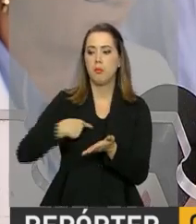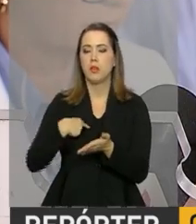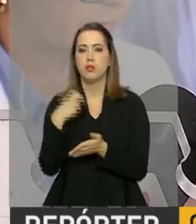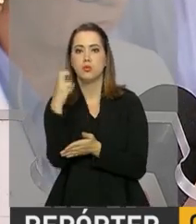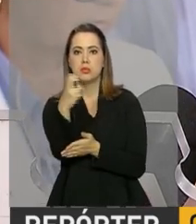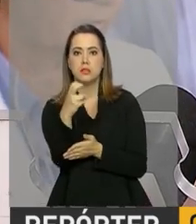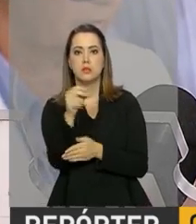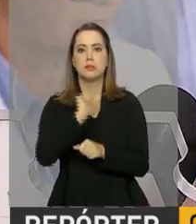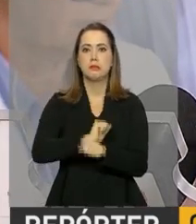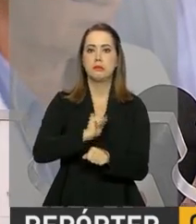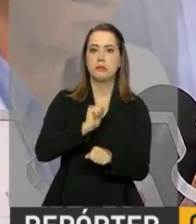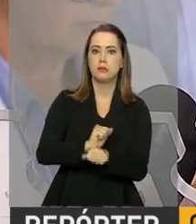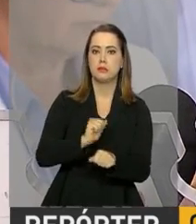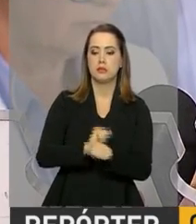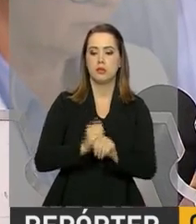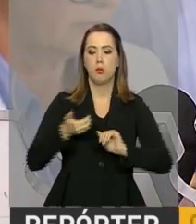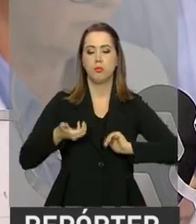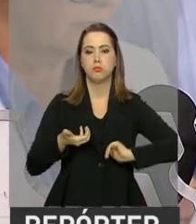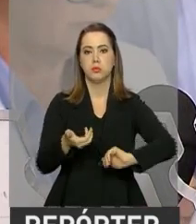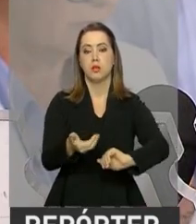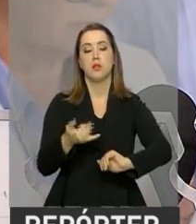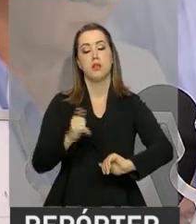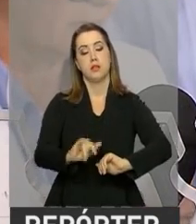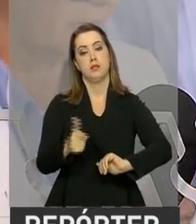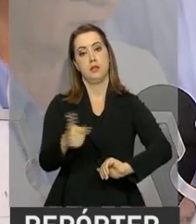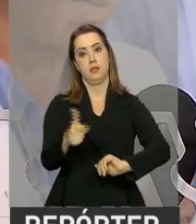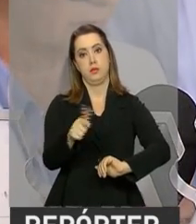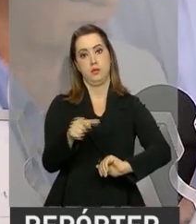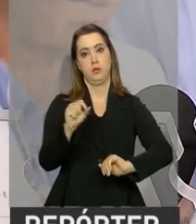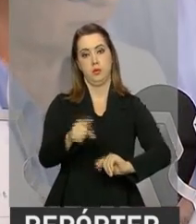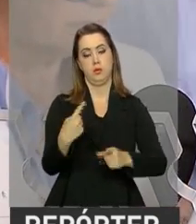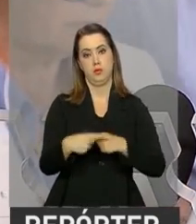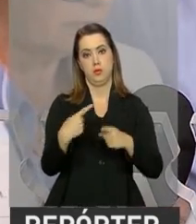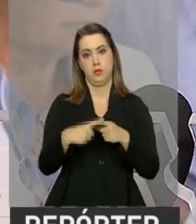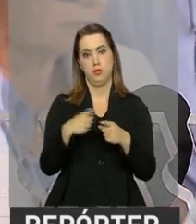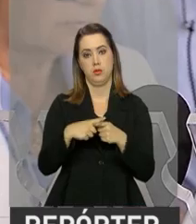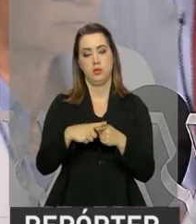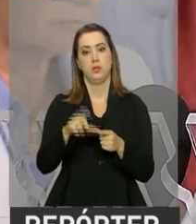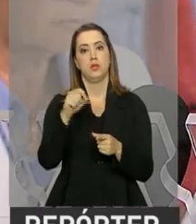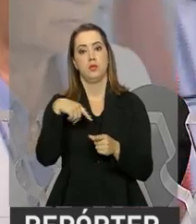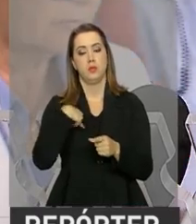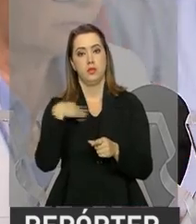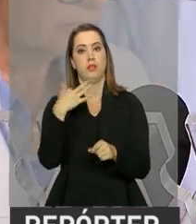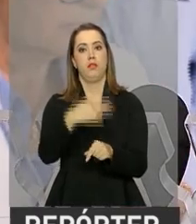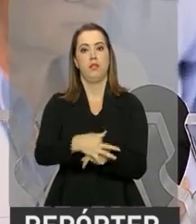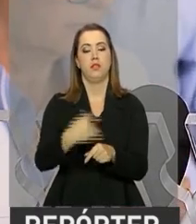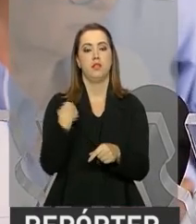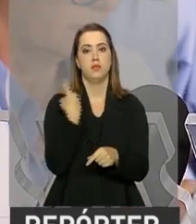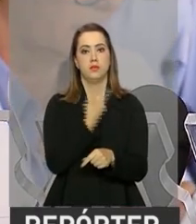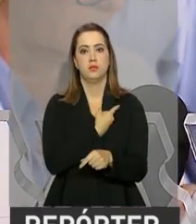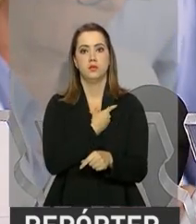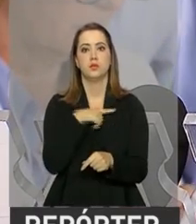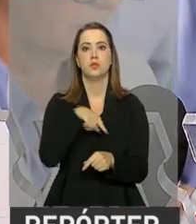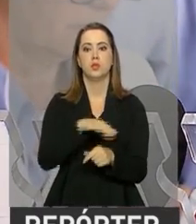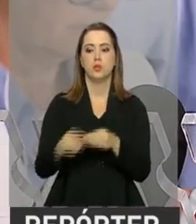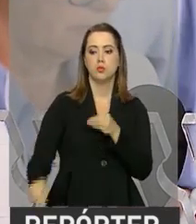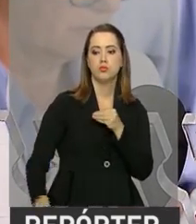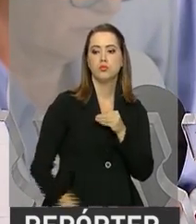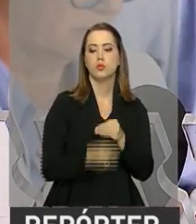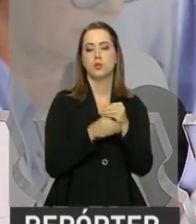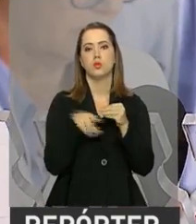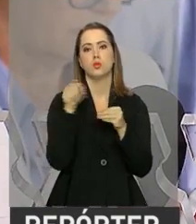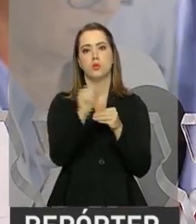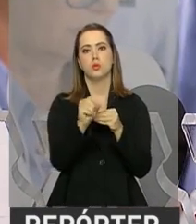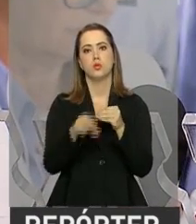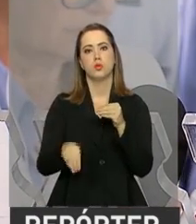5 sessões consecutivas. E se eventualmente não tivermos quórum por conta do feriado, apesar do esforço que estamos fazendo, há a possibilidade de se substituir antes